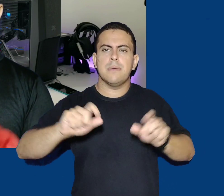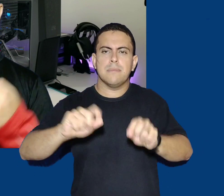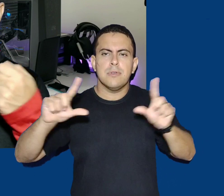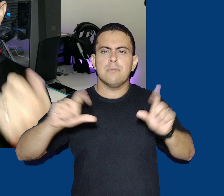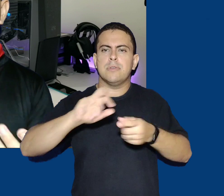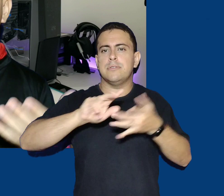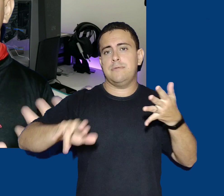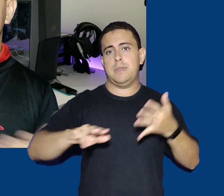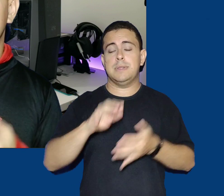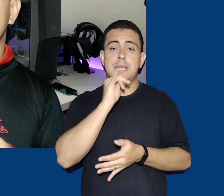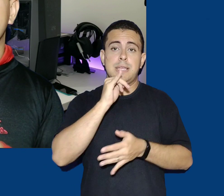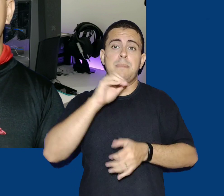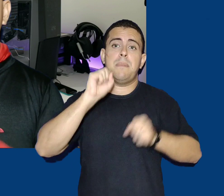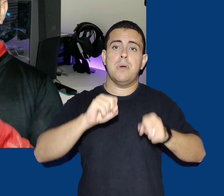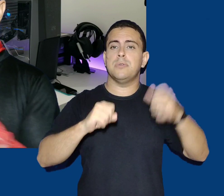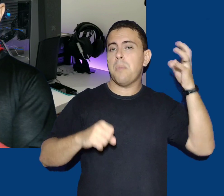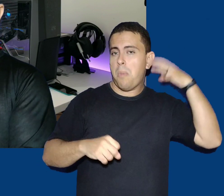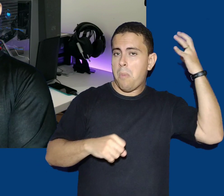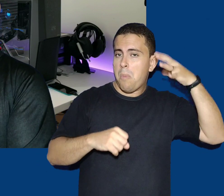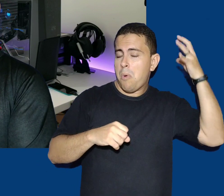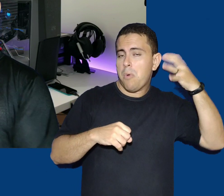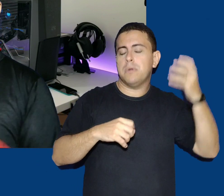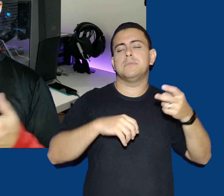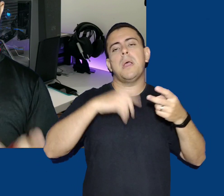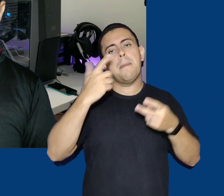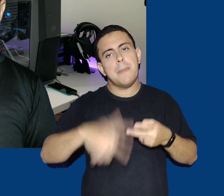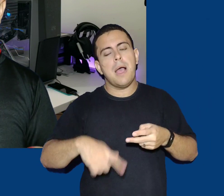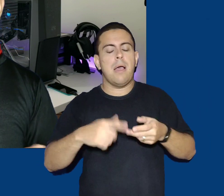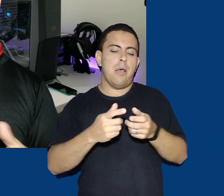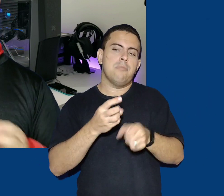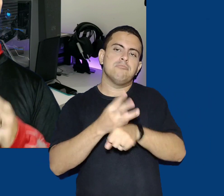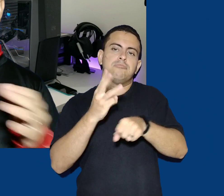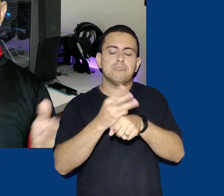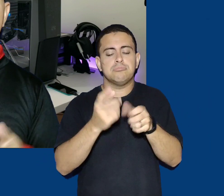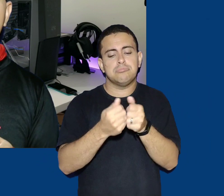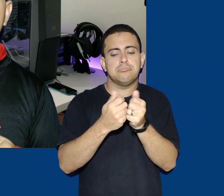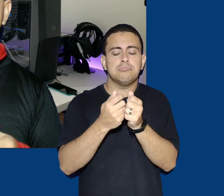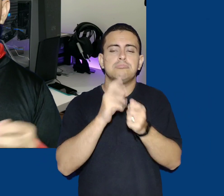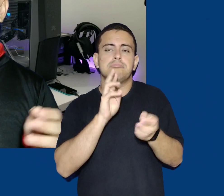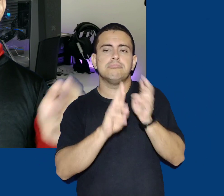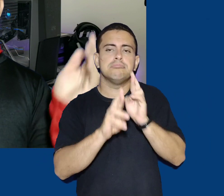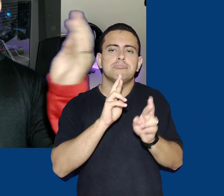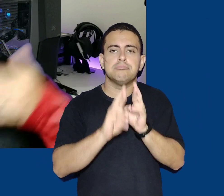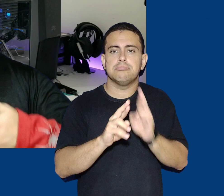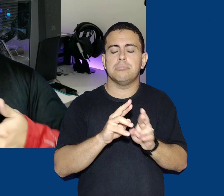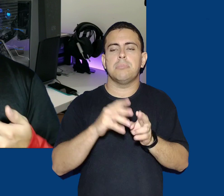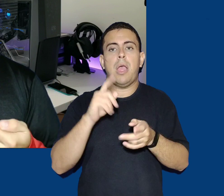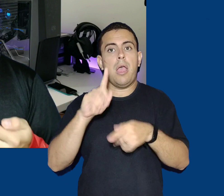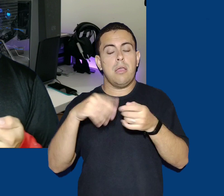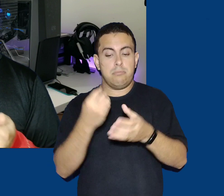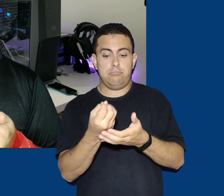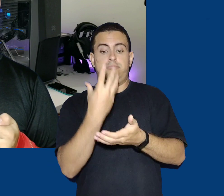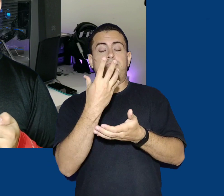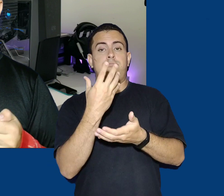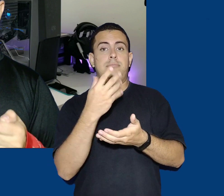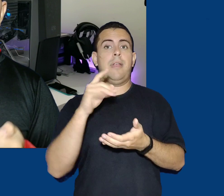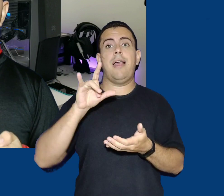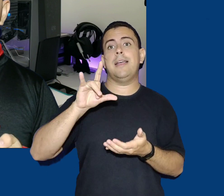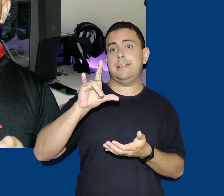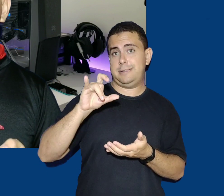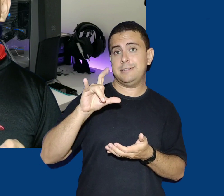exemplo, às vezes você está escutando música e está lá mexendo no WhatsApp, respondendo mensagens. Aí chega uma